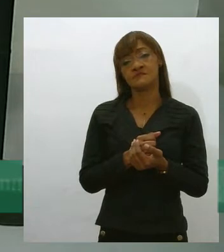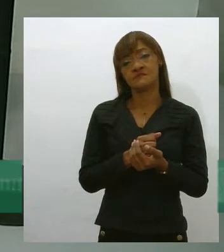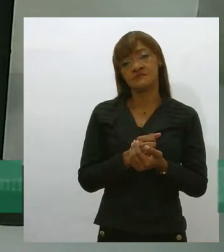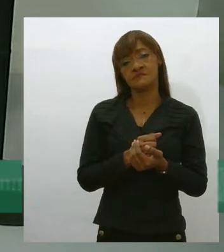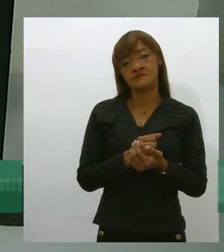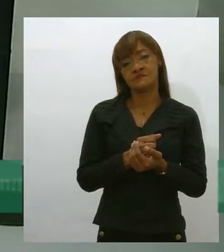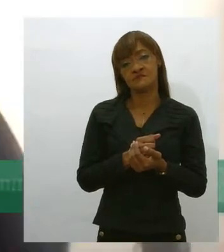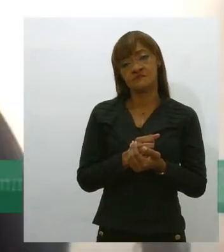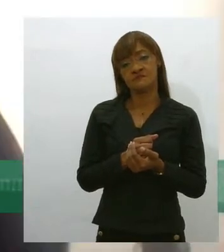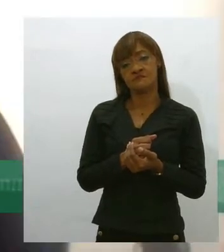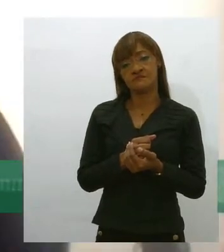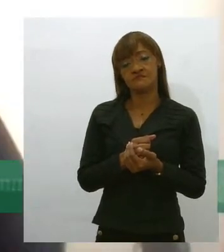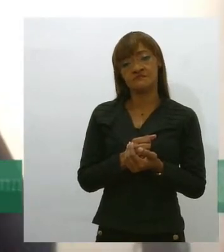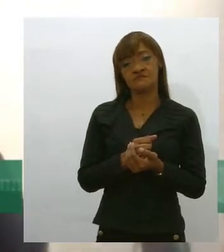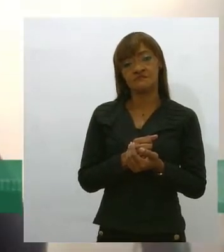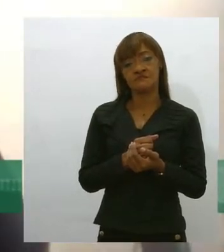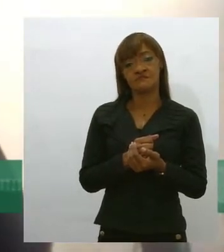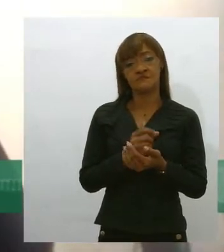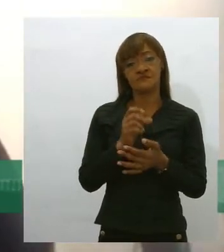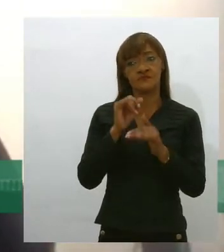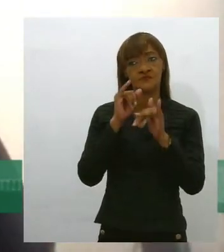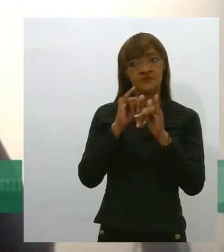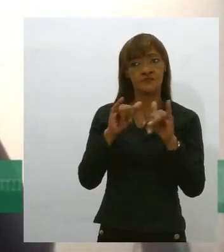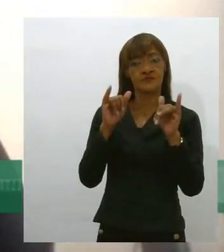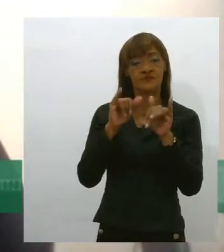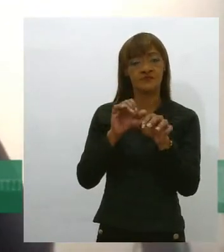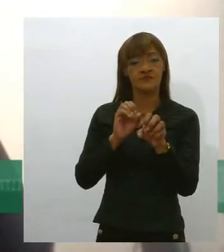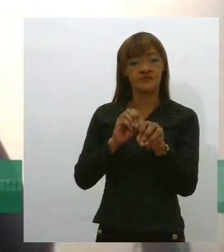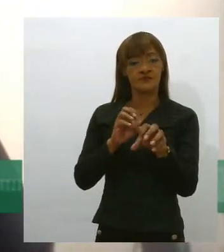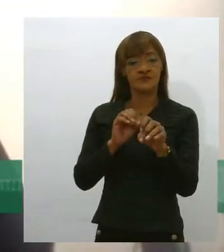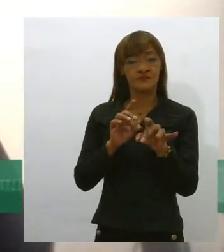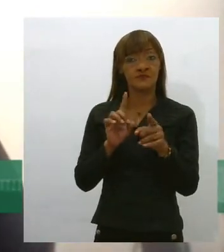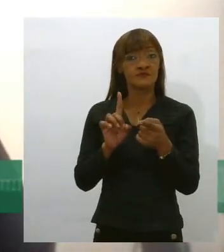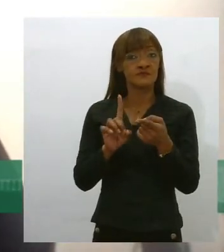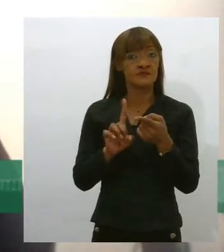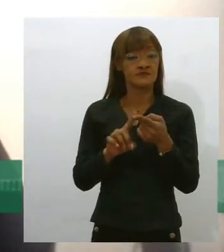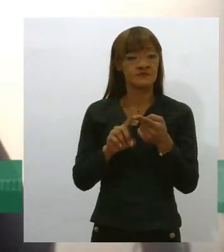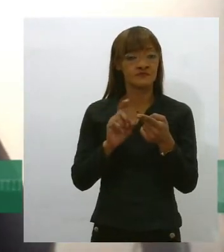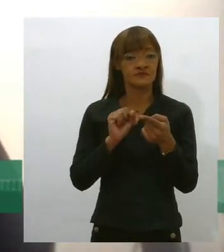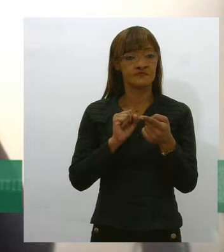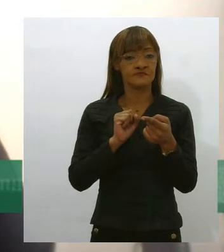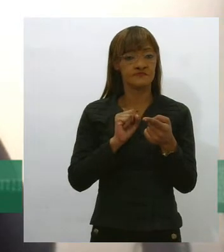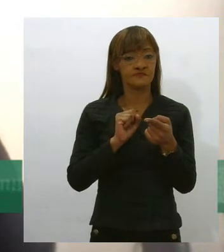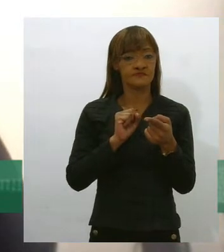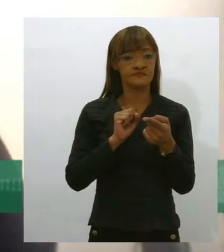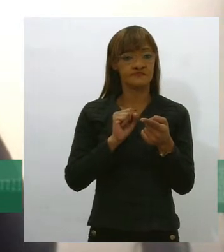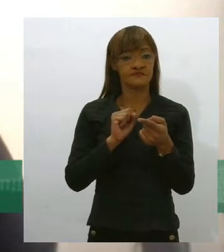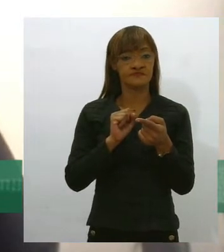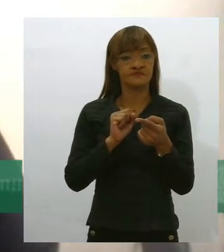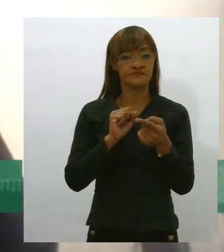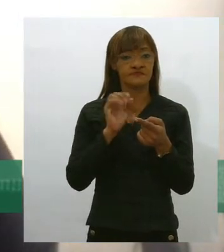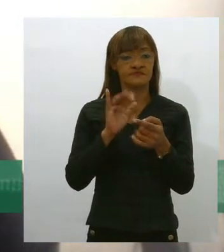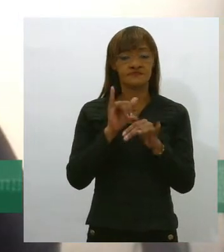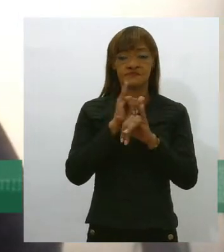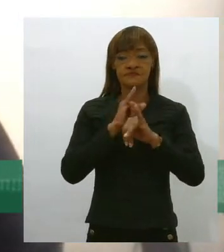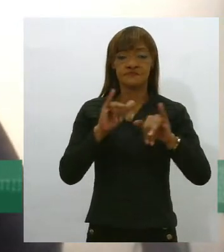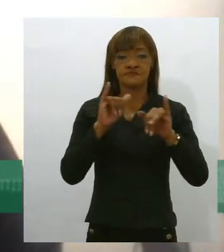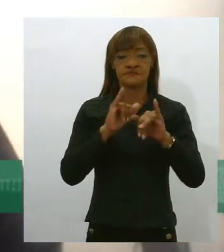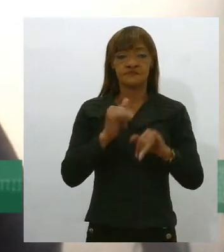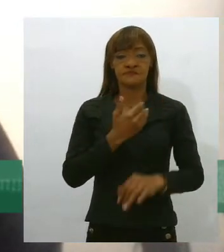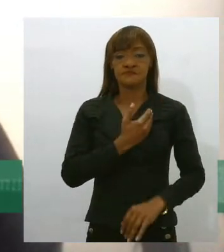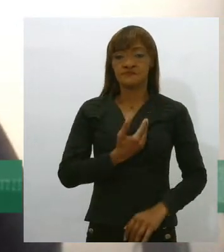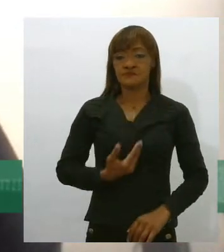e não só campanhas educativas mas também é publicidades governamentais